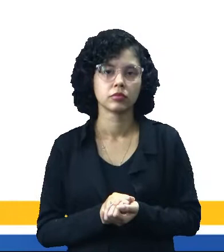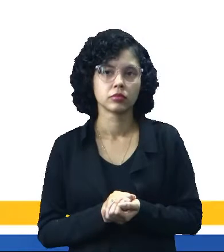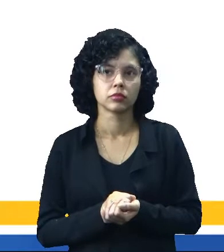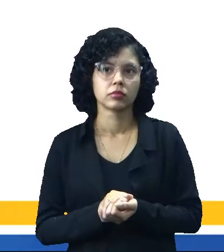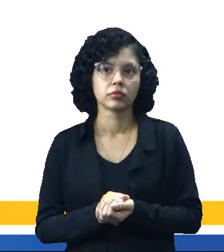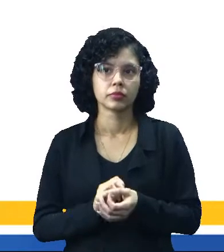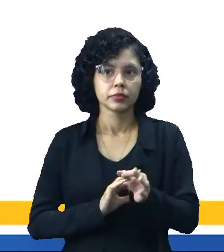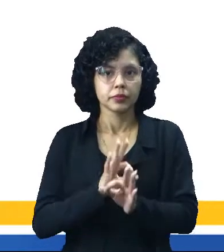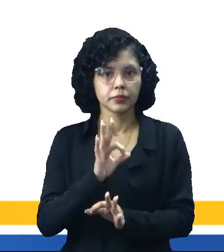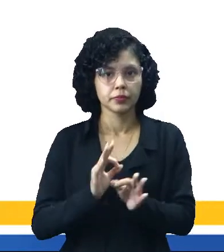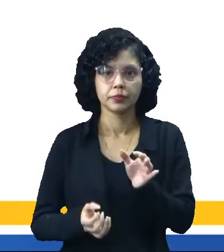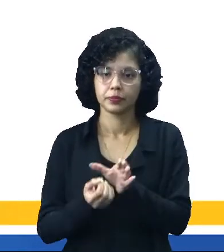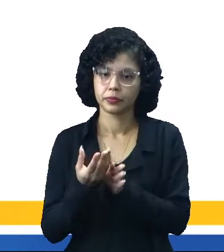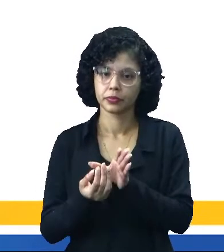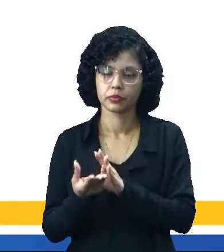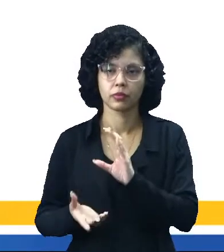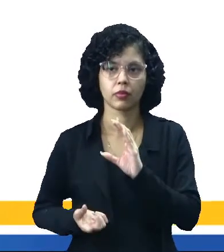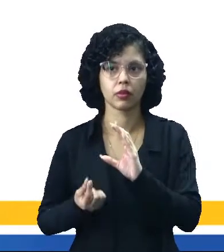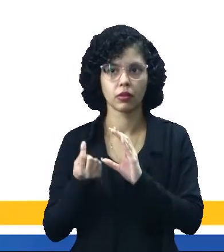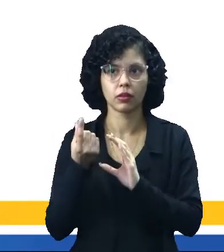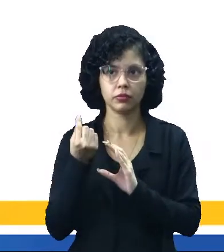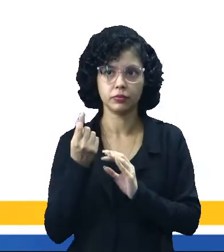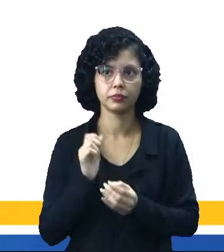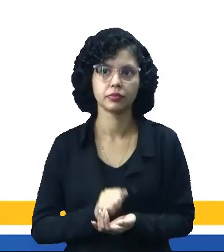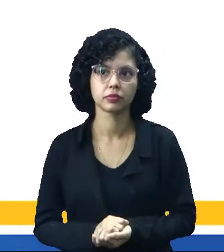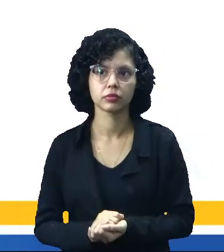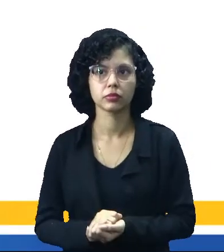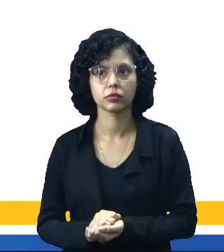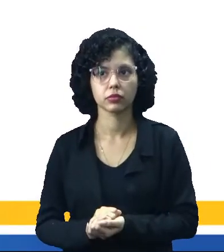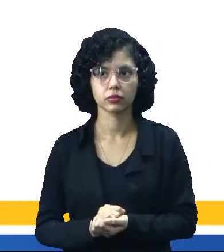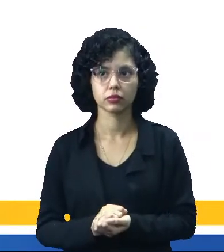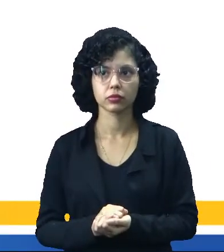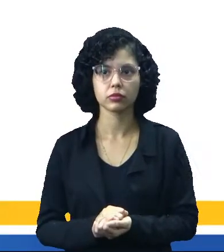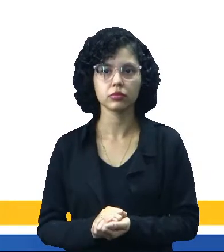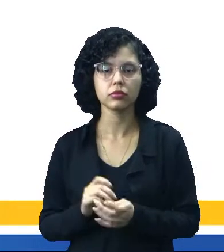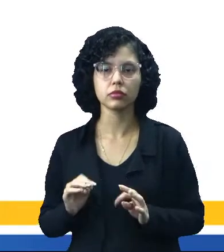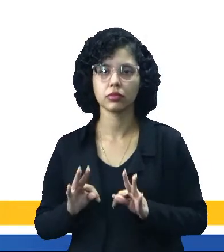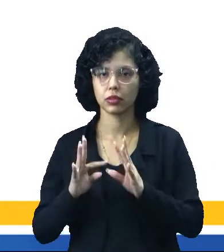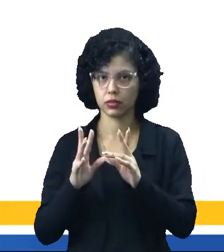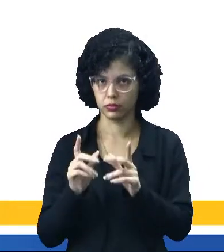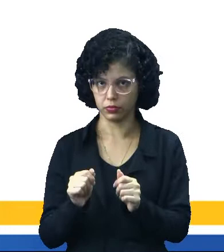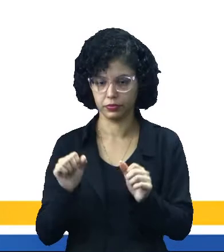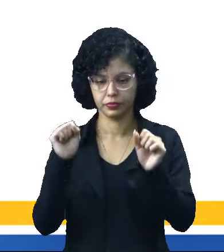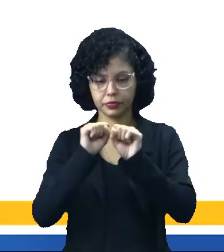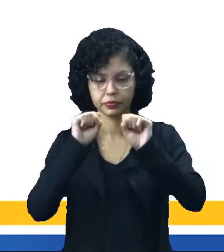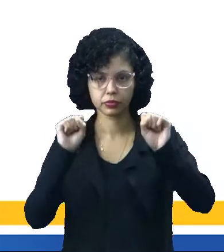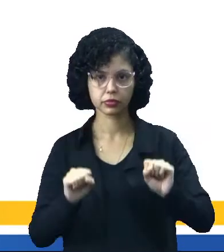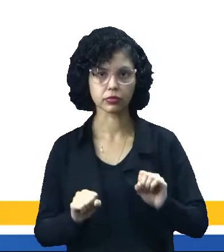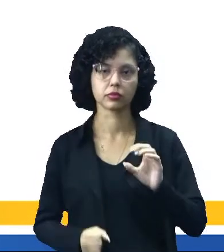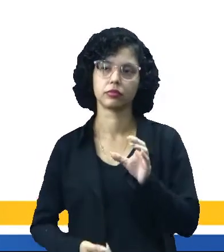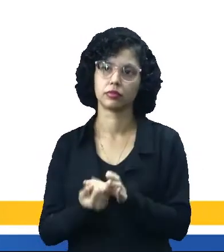O modo de produção capitalista. O modo de produção capitalista é todo o sistema